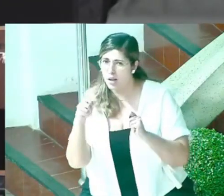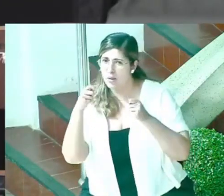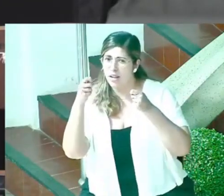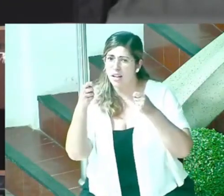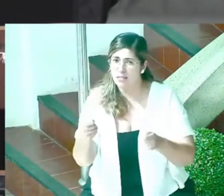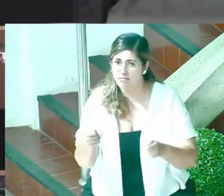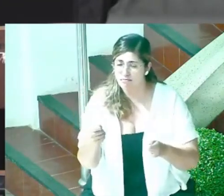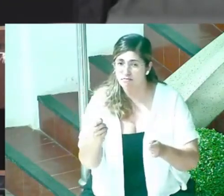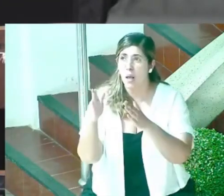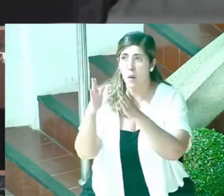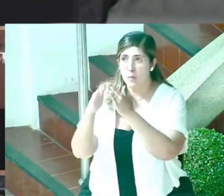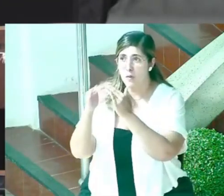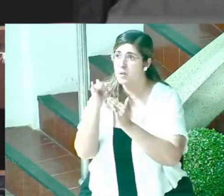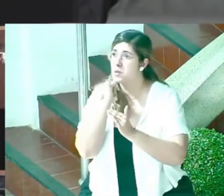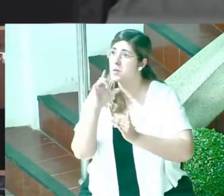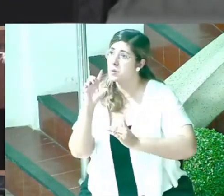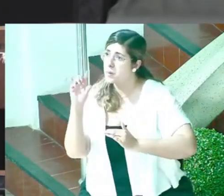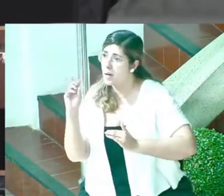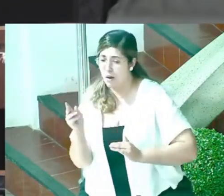nós podemos receber.